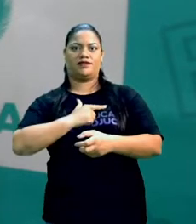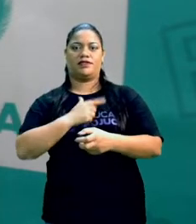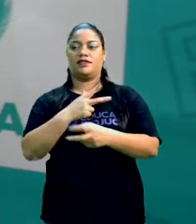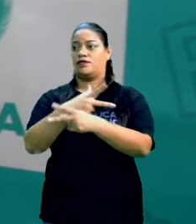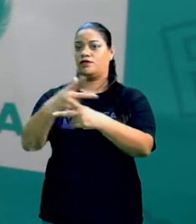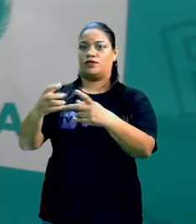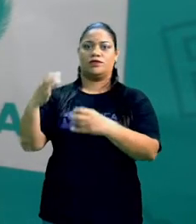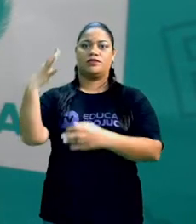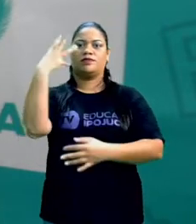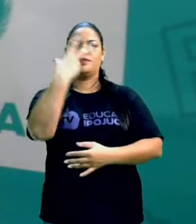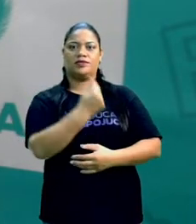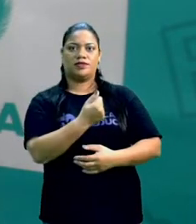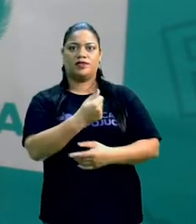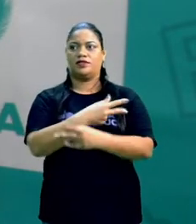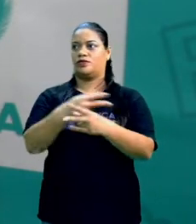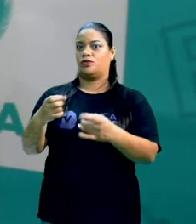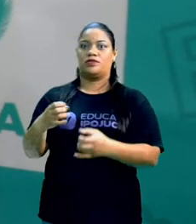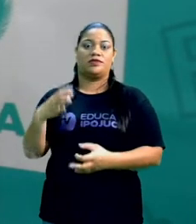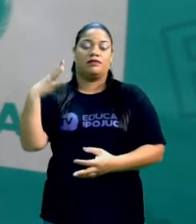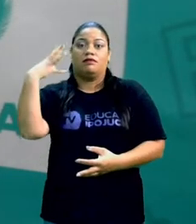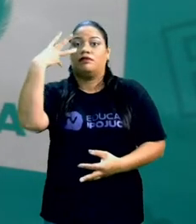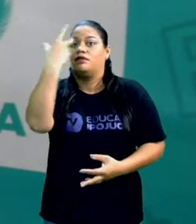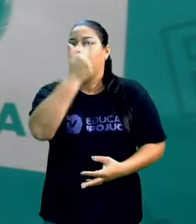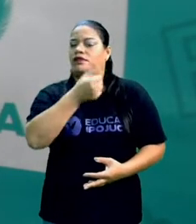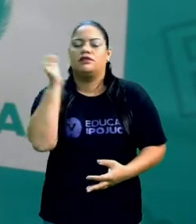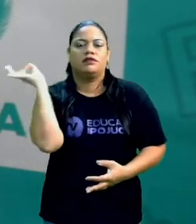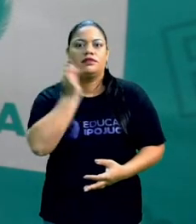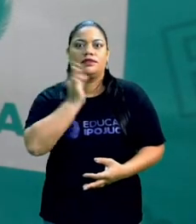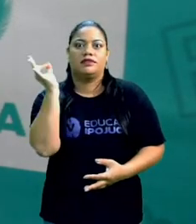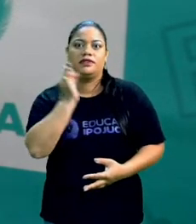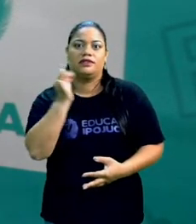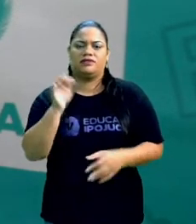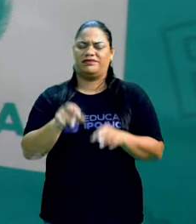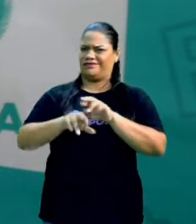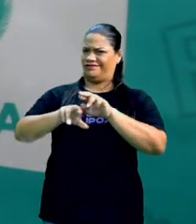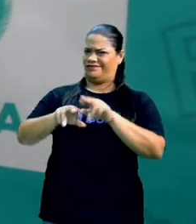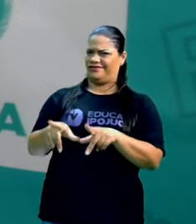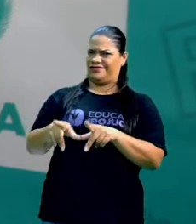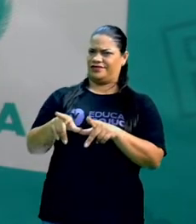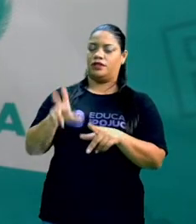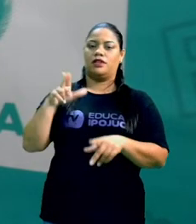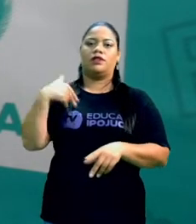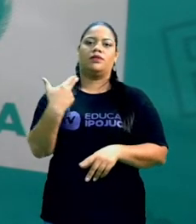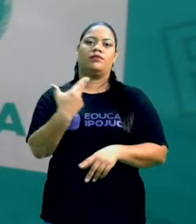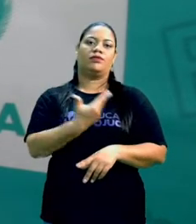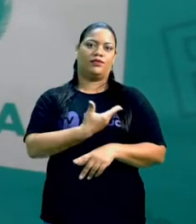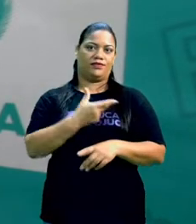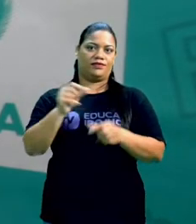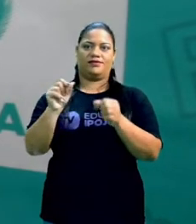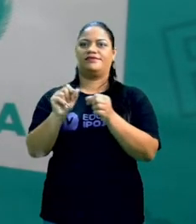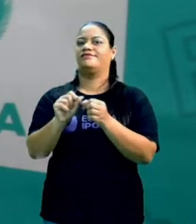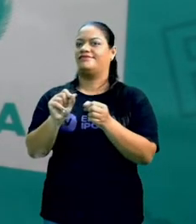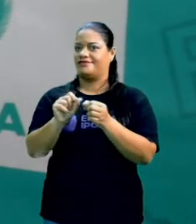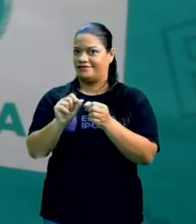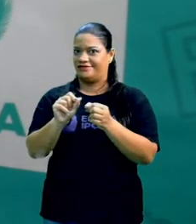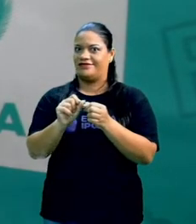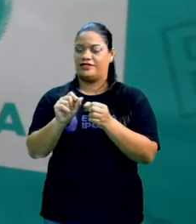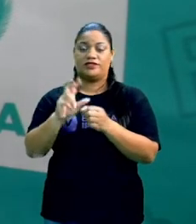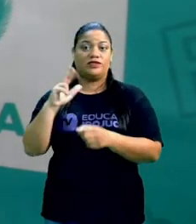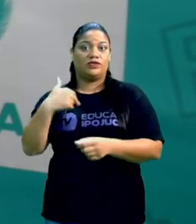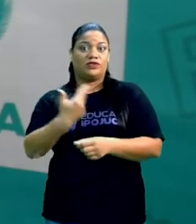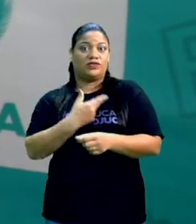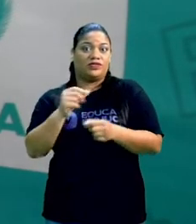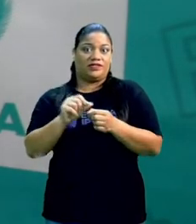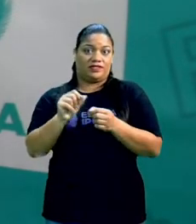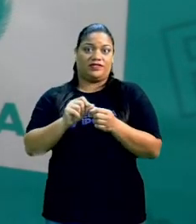tal coisa é bonita, tal coisa é belo, tal coisa é estranho. Isso são a gente que cria, né? A gente